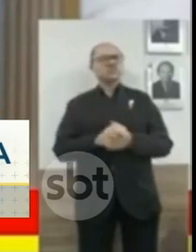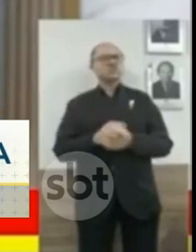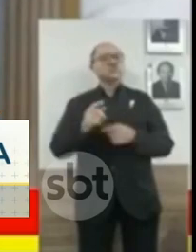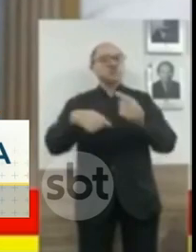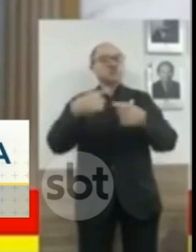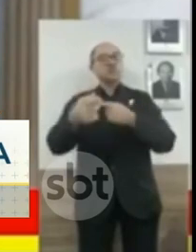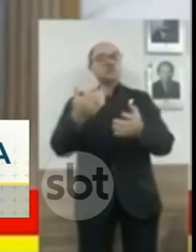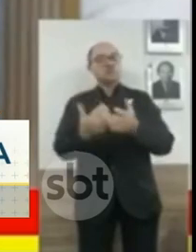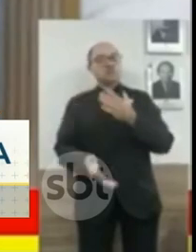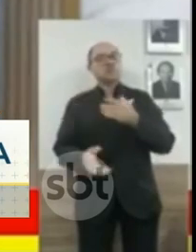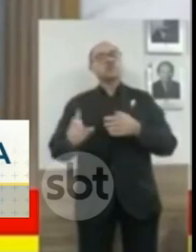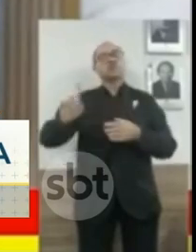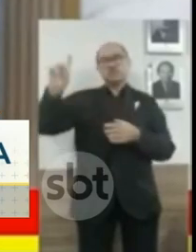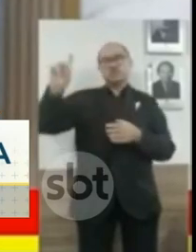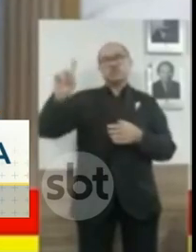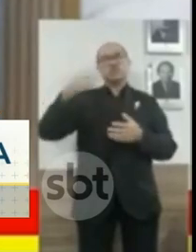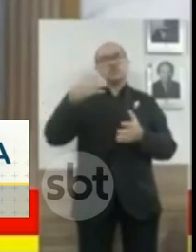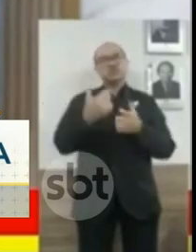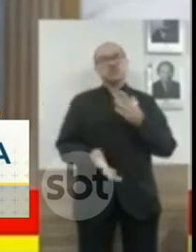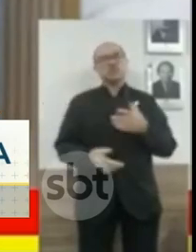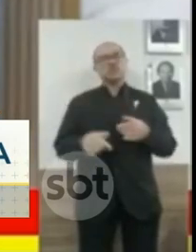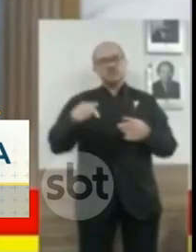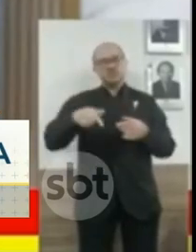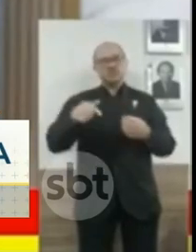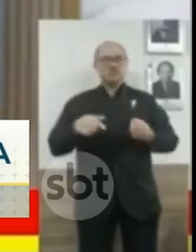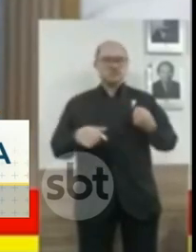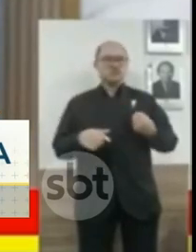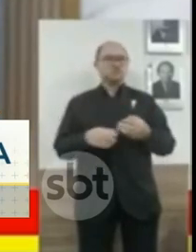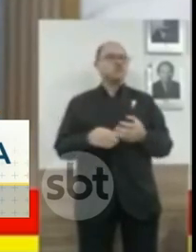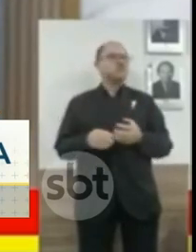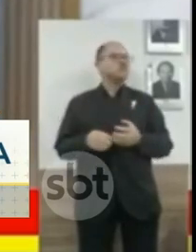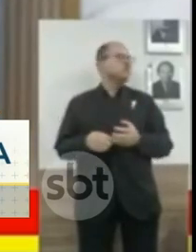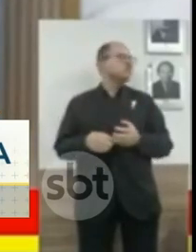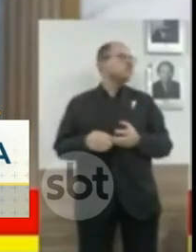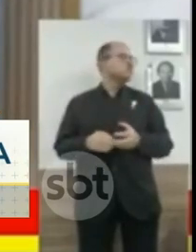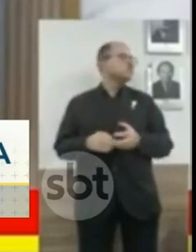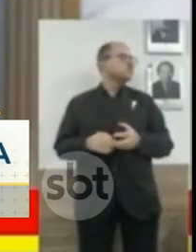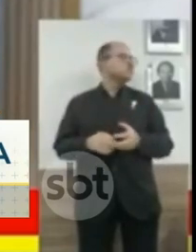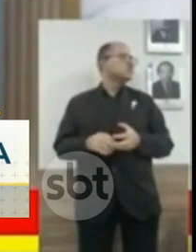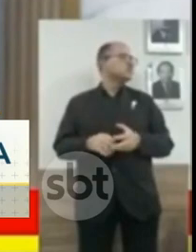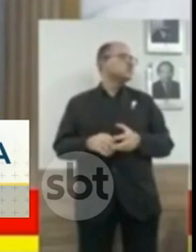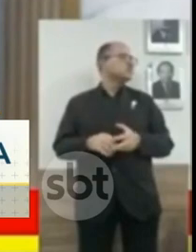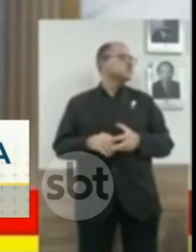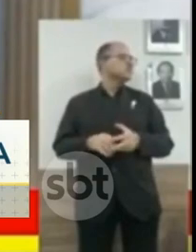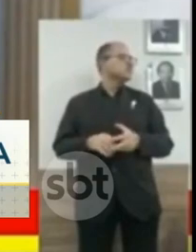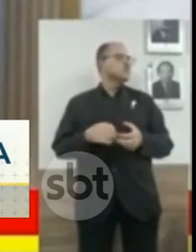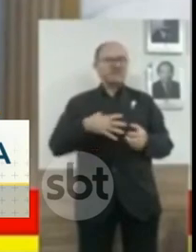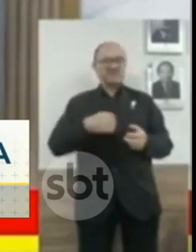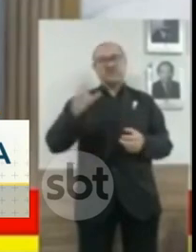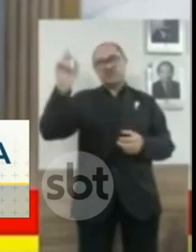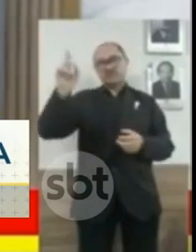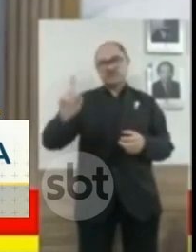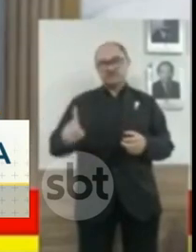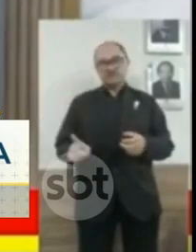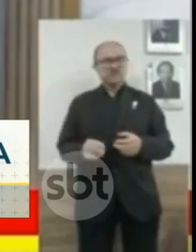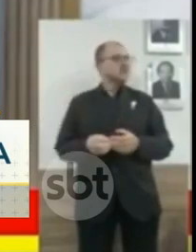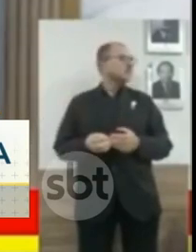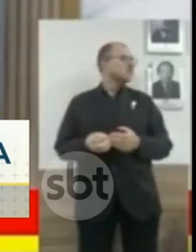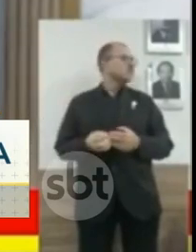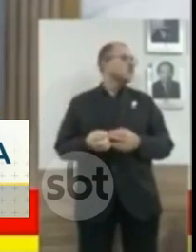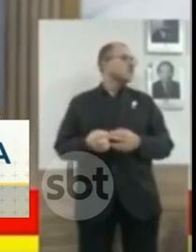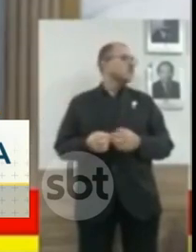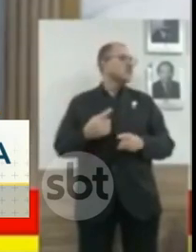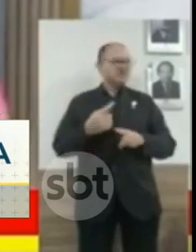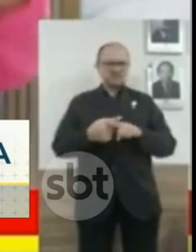Ela estava em plenário na Assembleia Municipal e no plenário ela estava discussando a respeito das matérias em si e